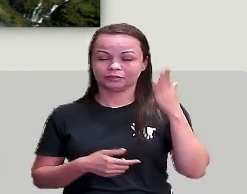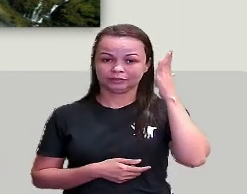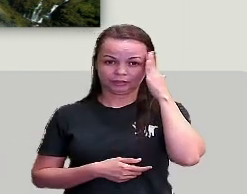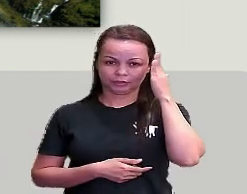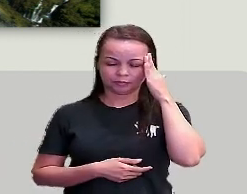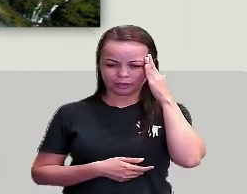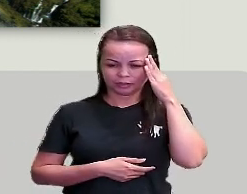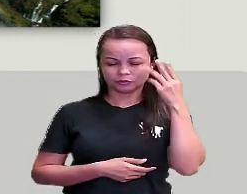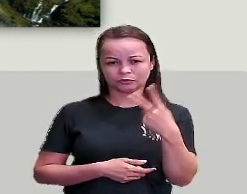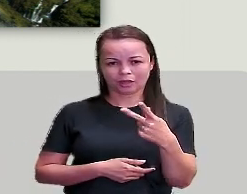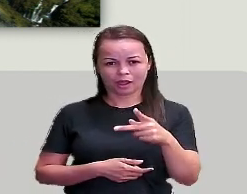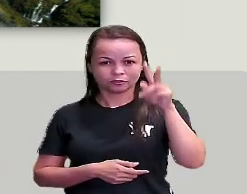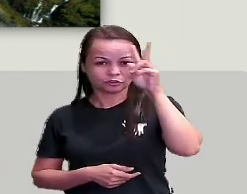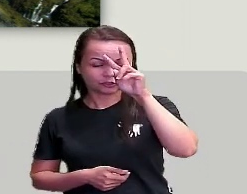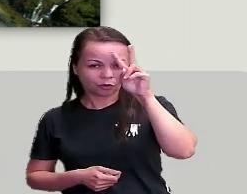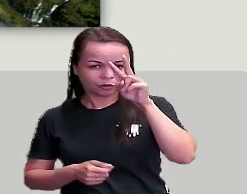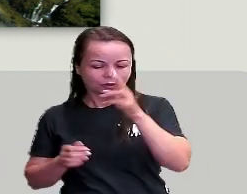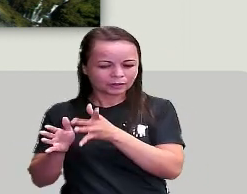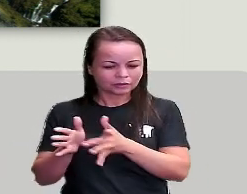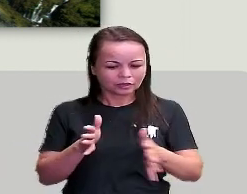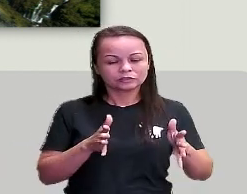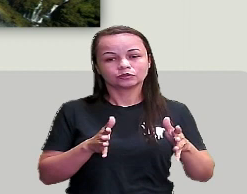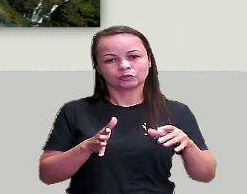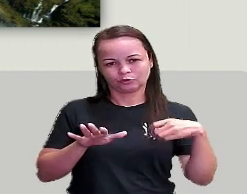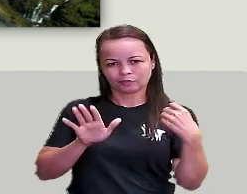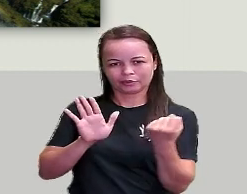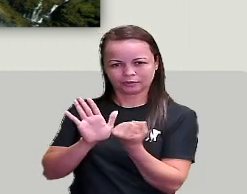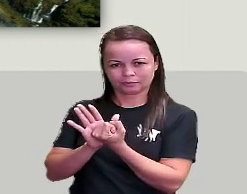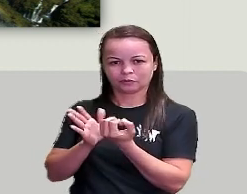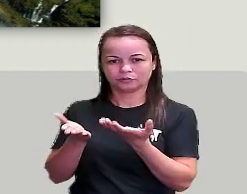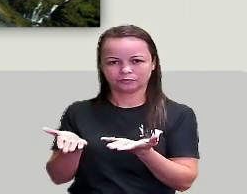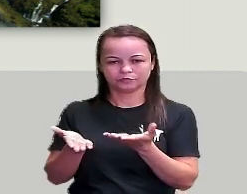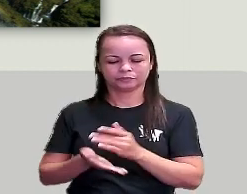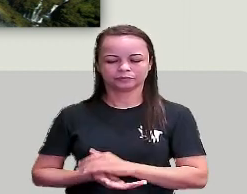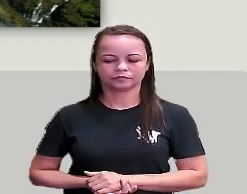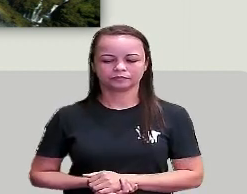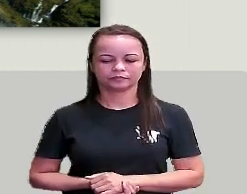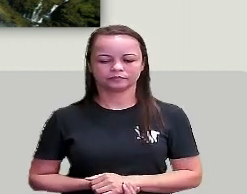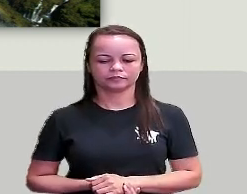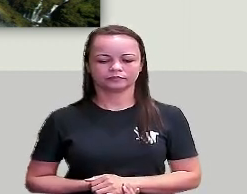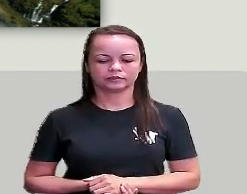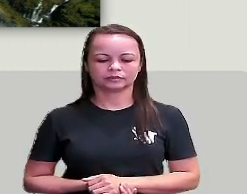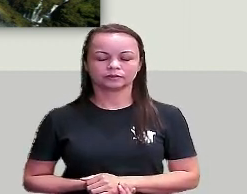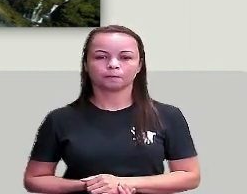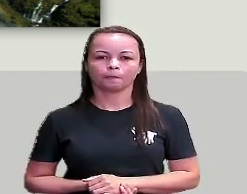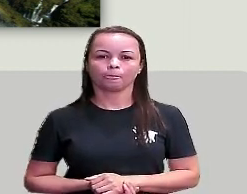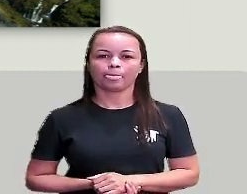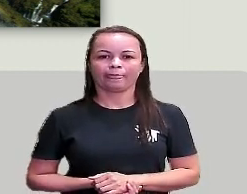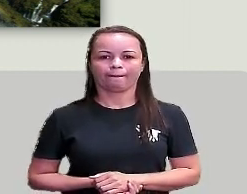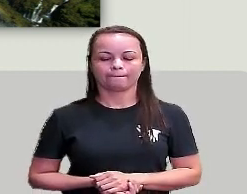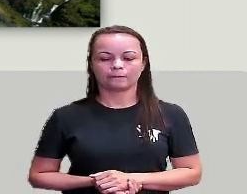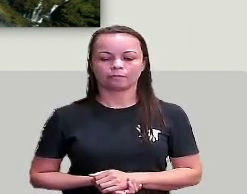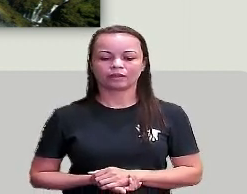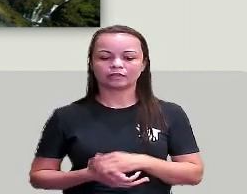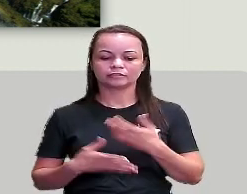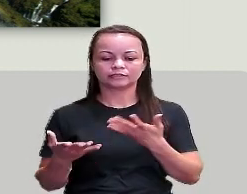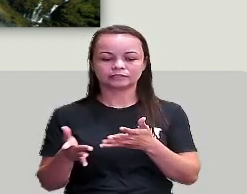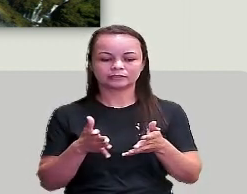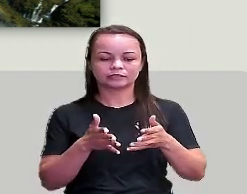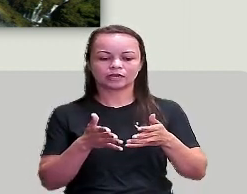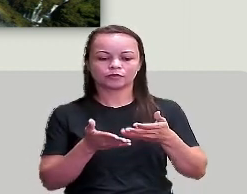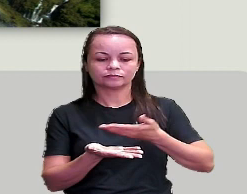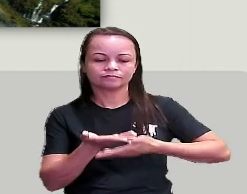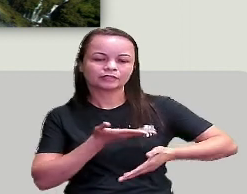compreensão, essa história, vamos ver a partir dos nossos patrimônios. São bens entrelaçados à memória